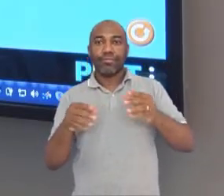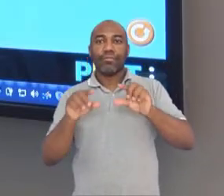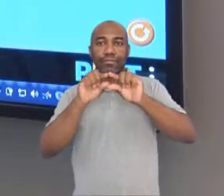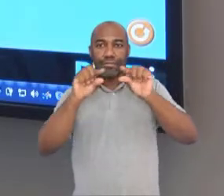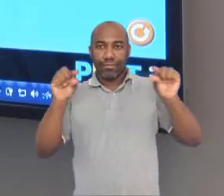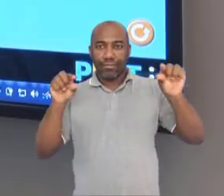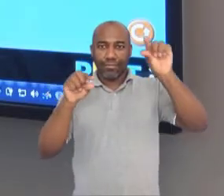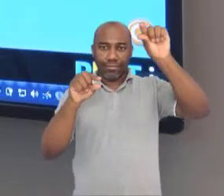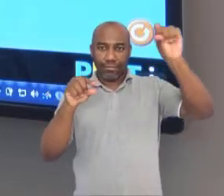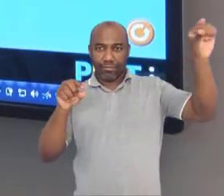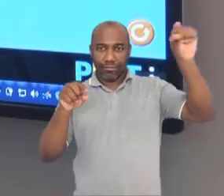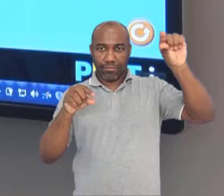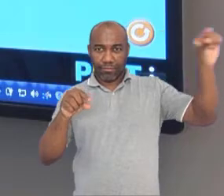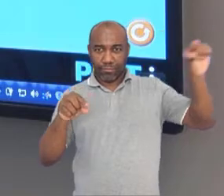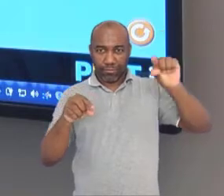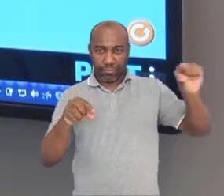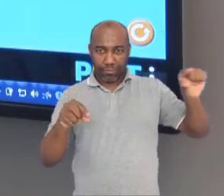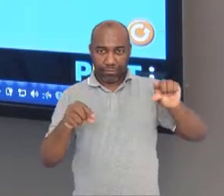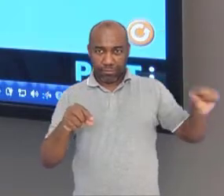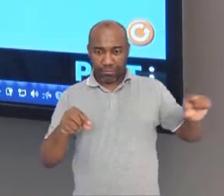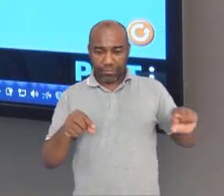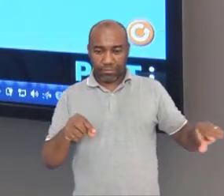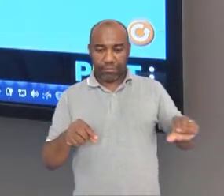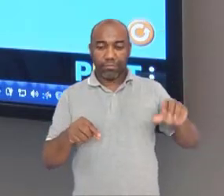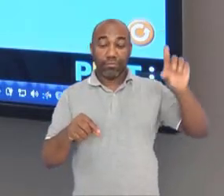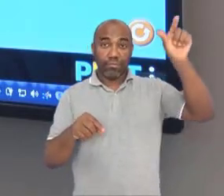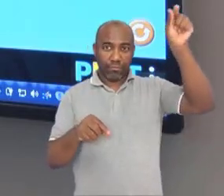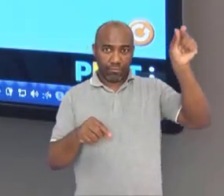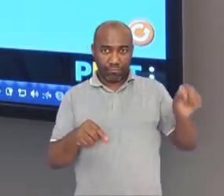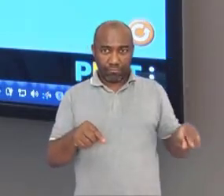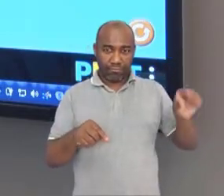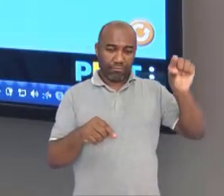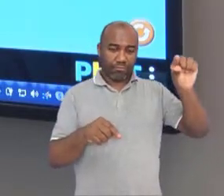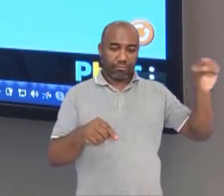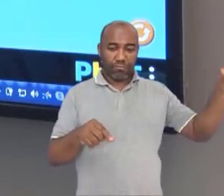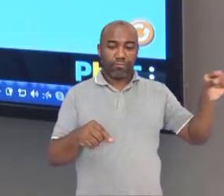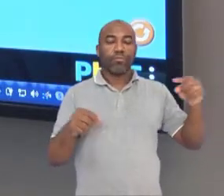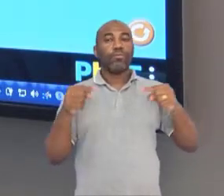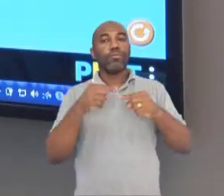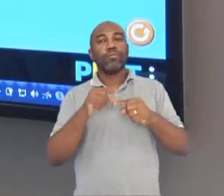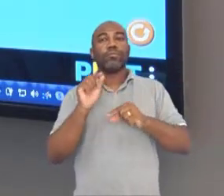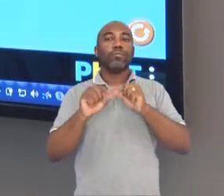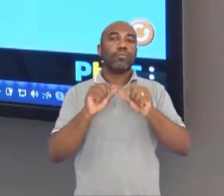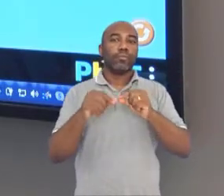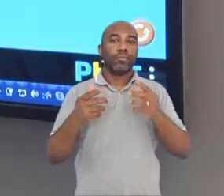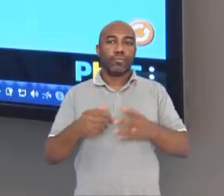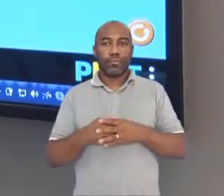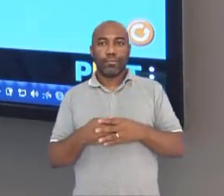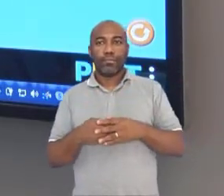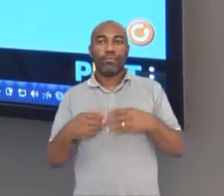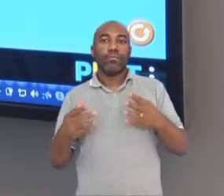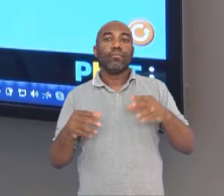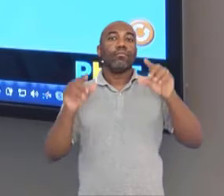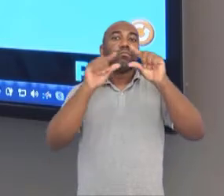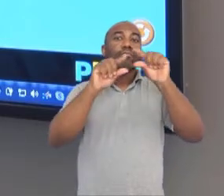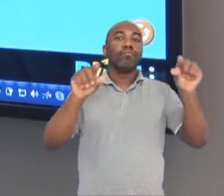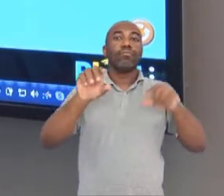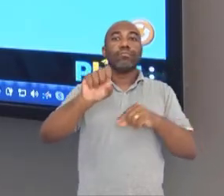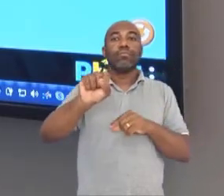é: essa associação aqui é em série ou é uma associação em